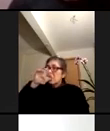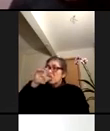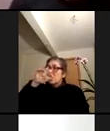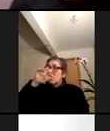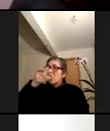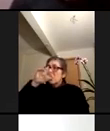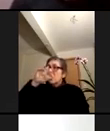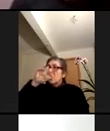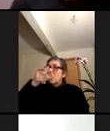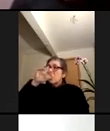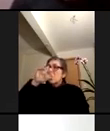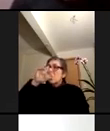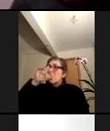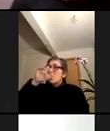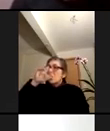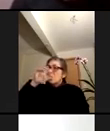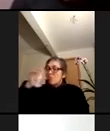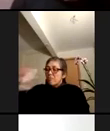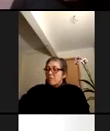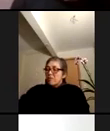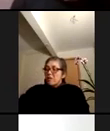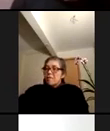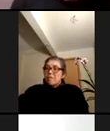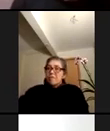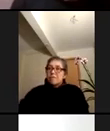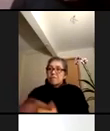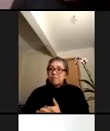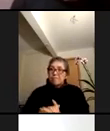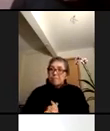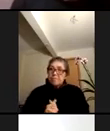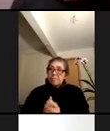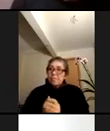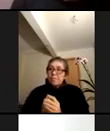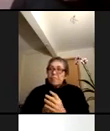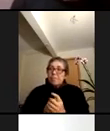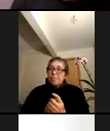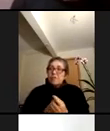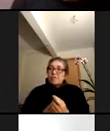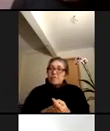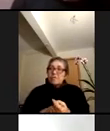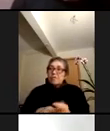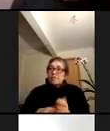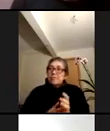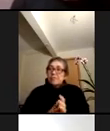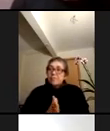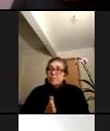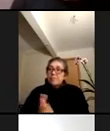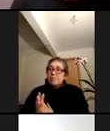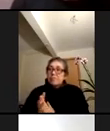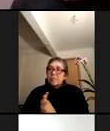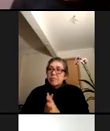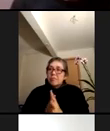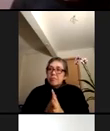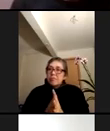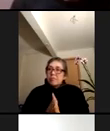o Dia Mundial do Meio Ambiente. Dia 5 de junho de 1972, há 48 anos atrás, foi a primeira vez que